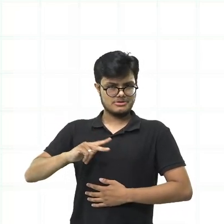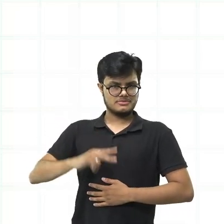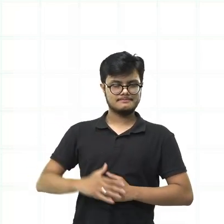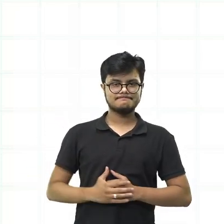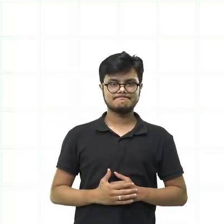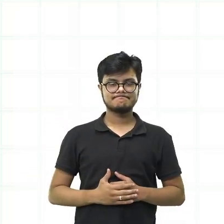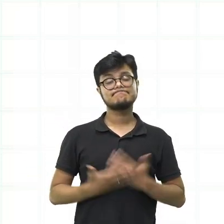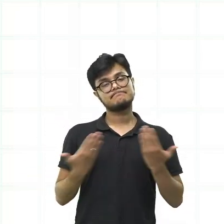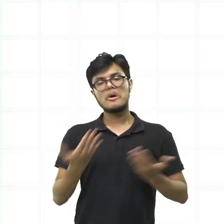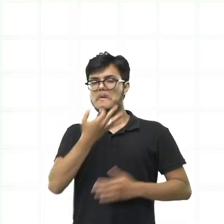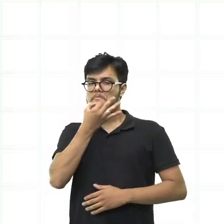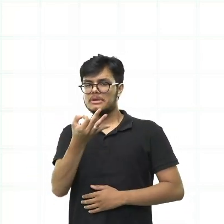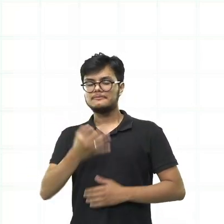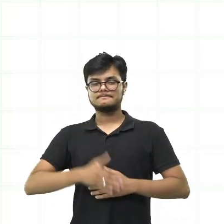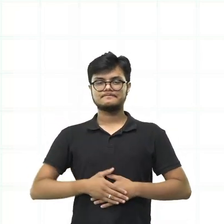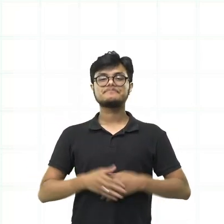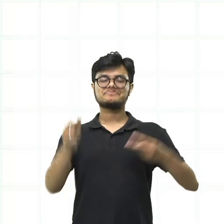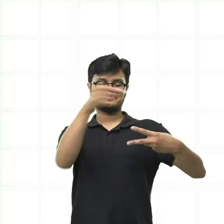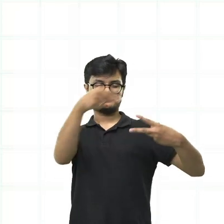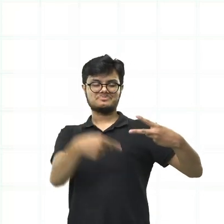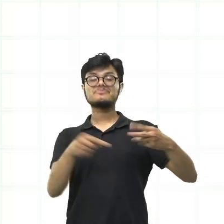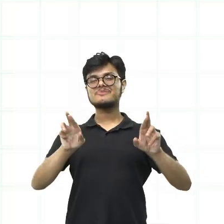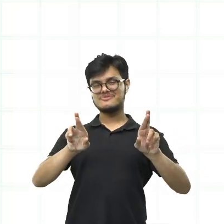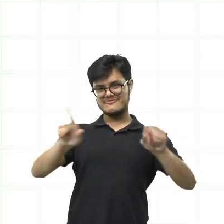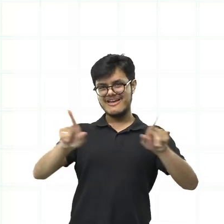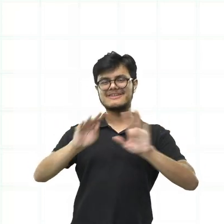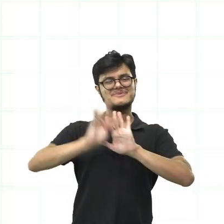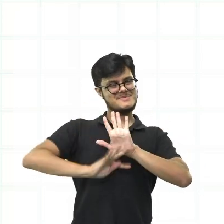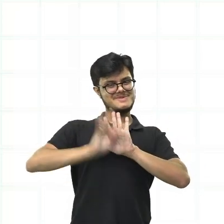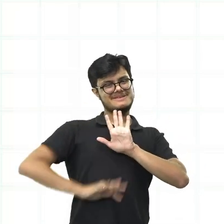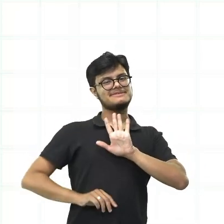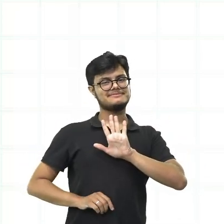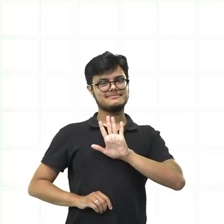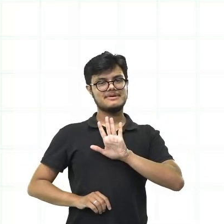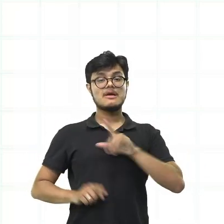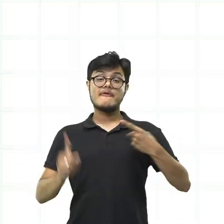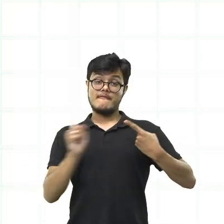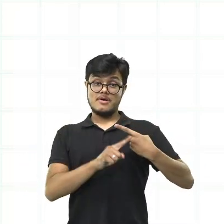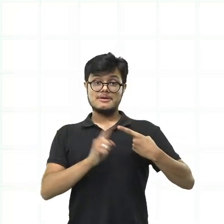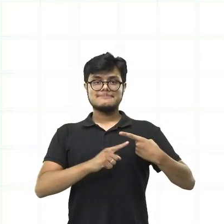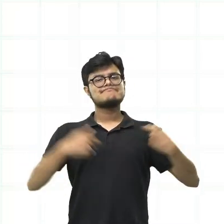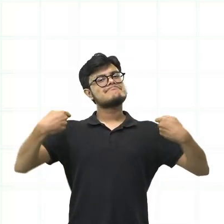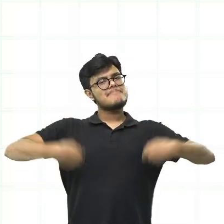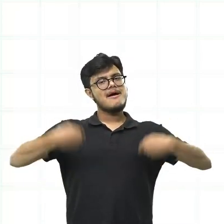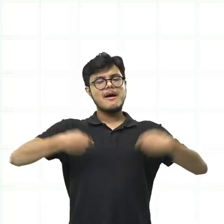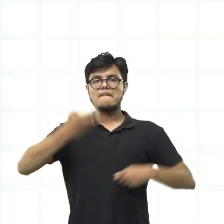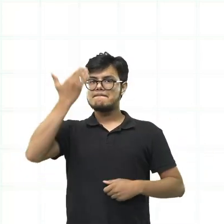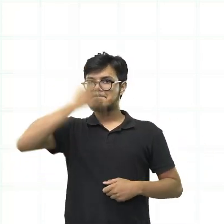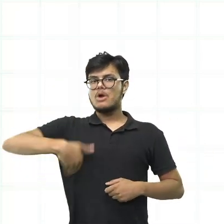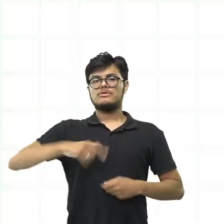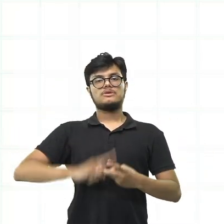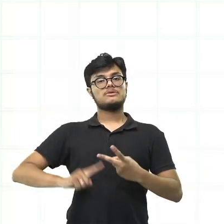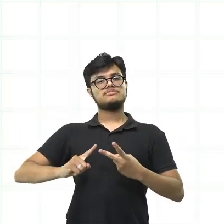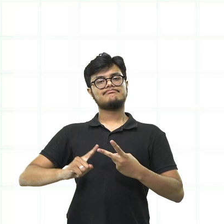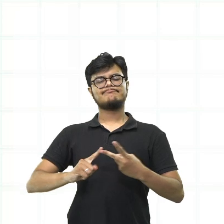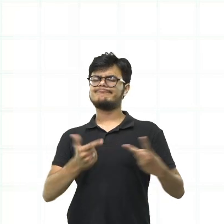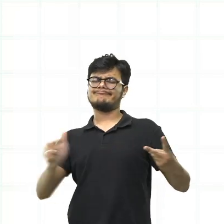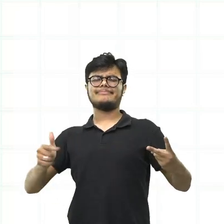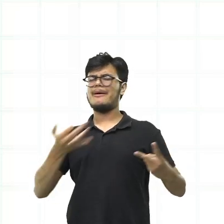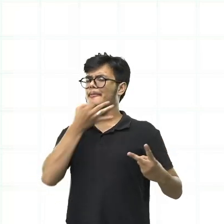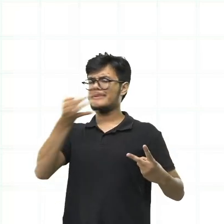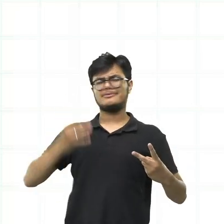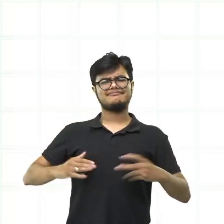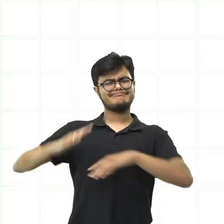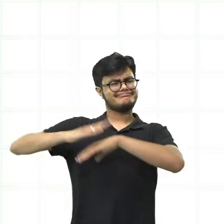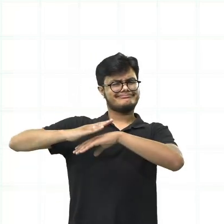certo? Então, viram aí a diferença? O fato precisa de um registro. A opinião não precisa do registro. É apenas